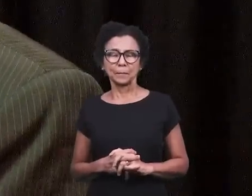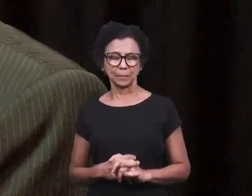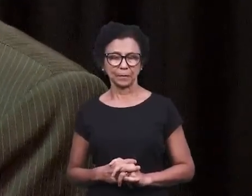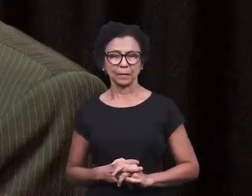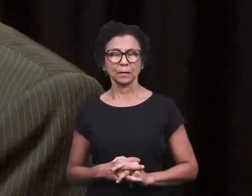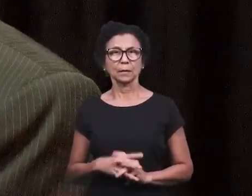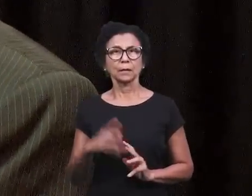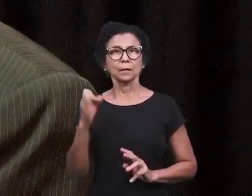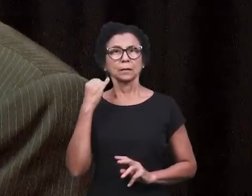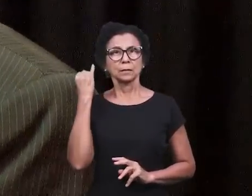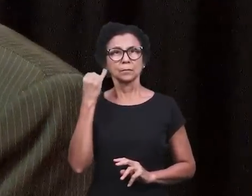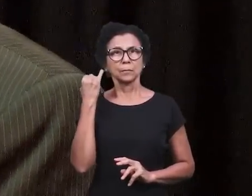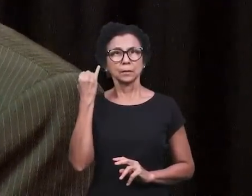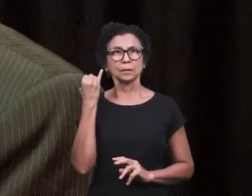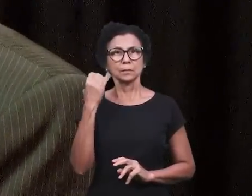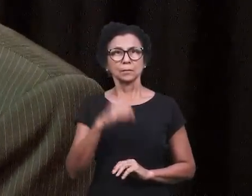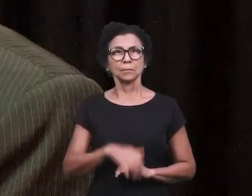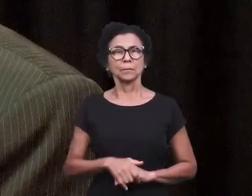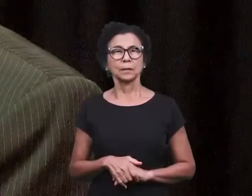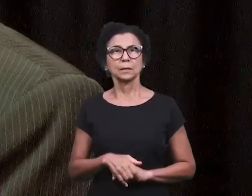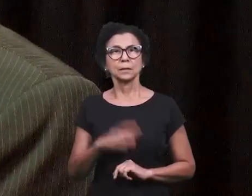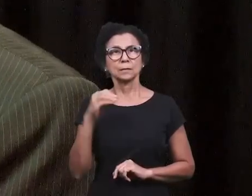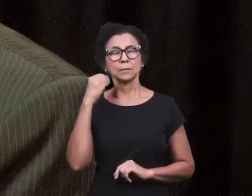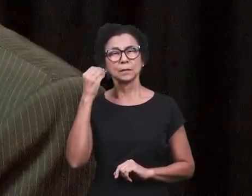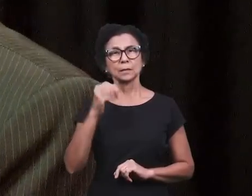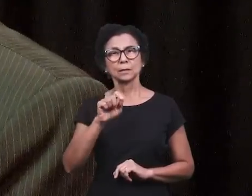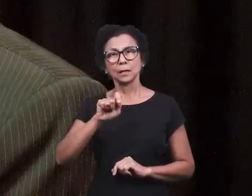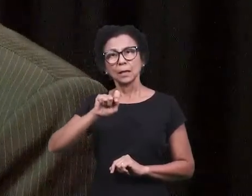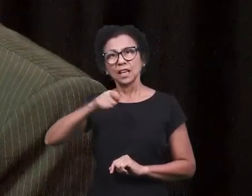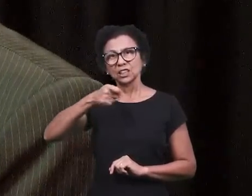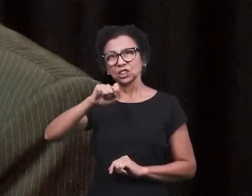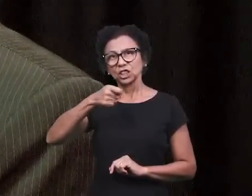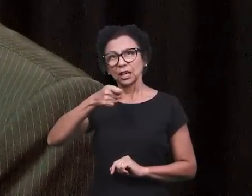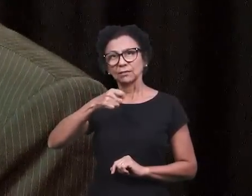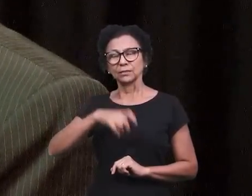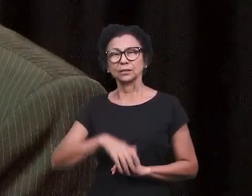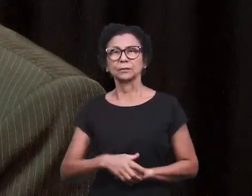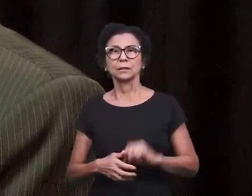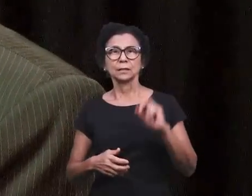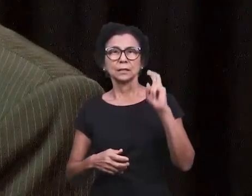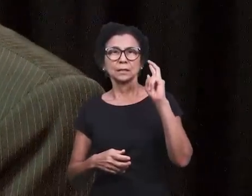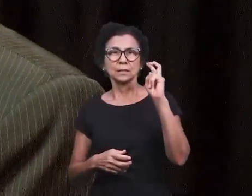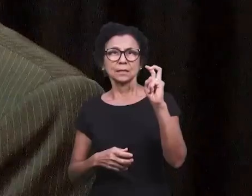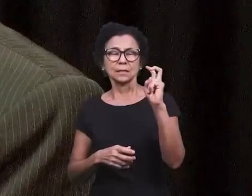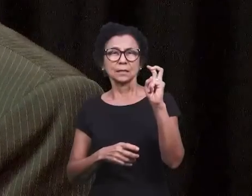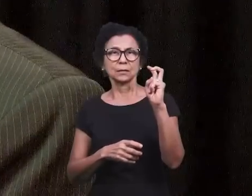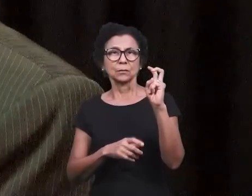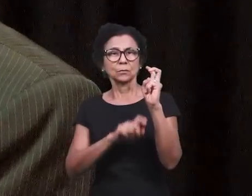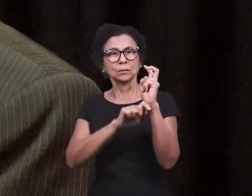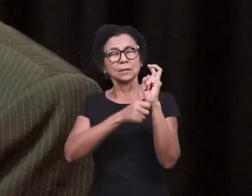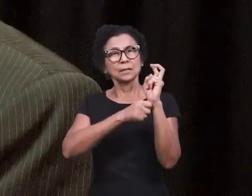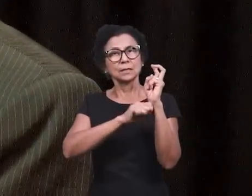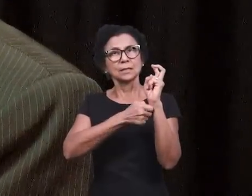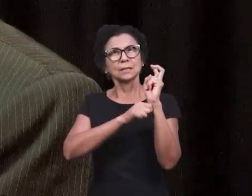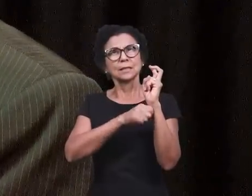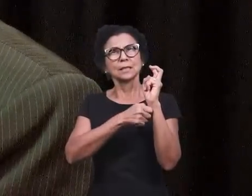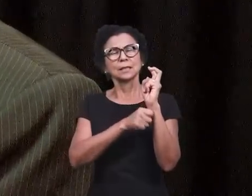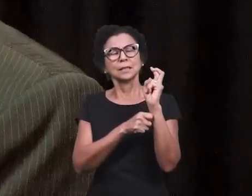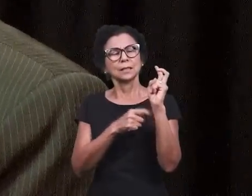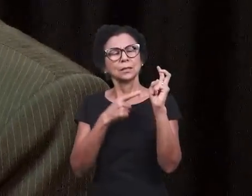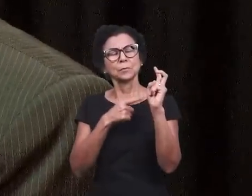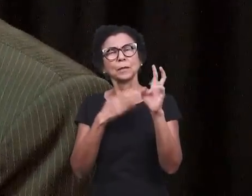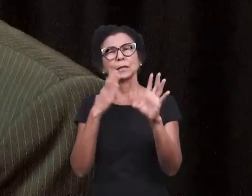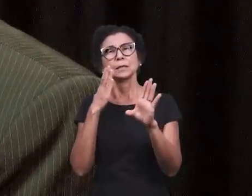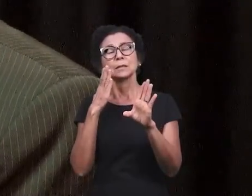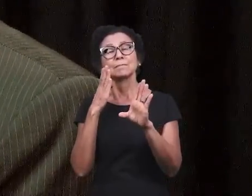nessa experiência da chave, né? A chave, ela tinha 5 segredos. Uhum. Então, isso aí foi, assim, fundamental, discernir o que eram